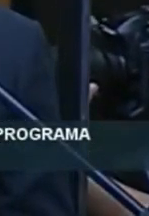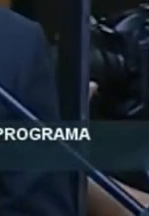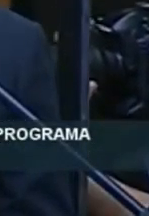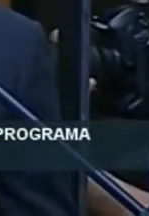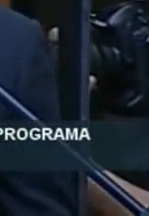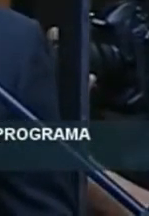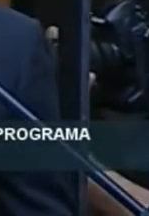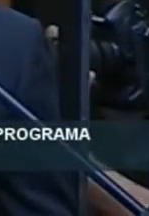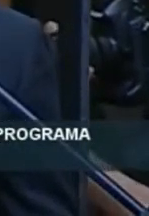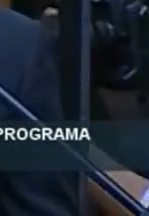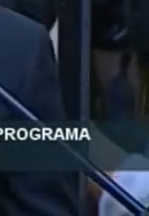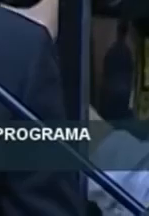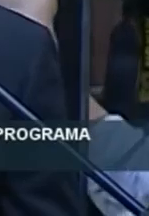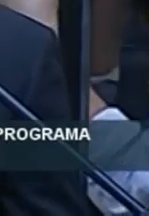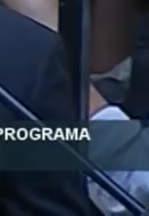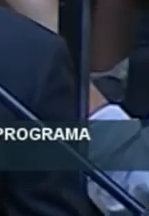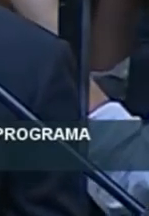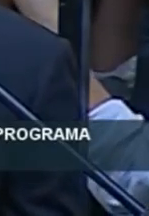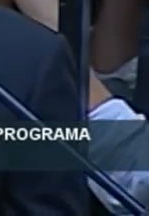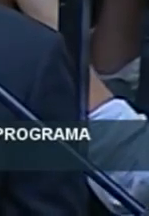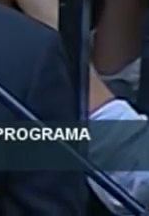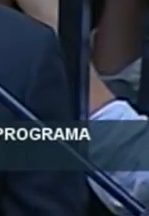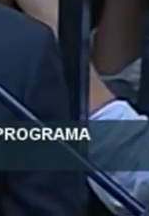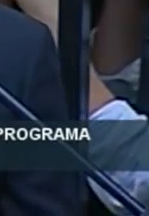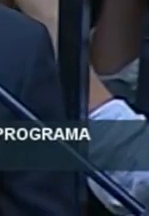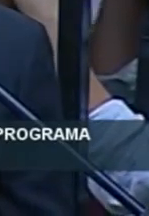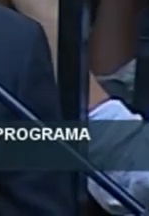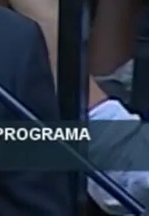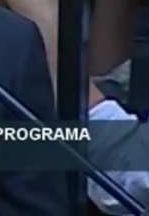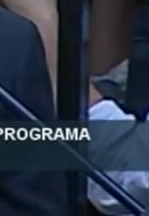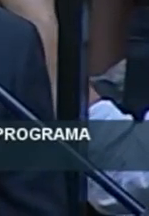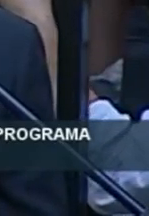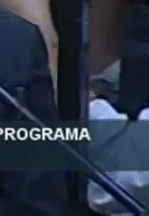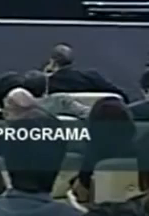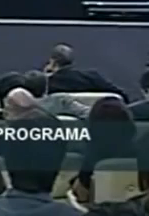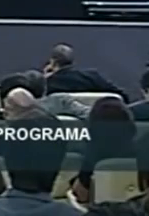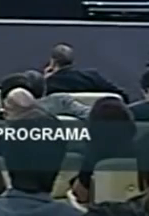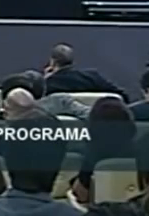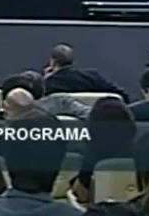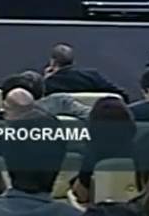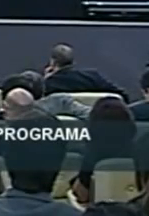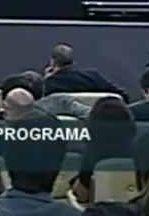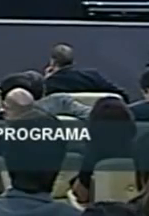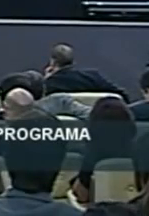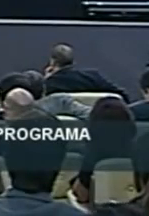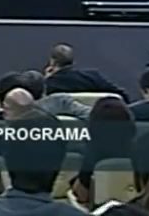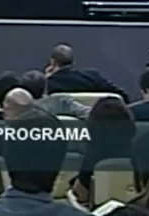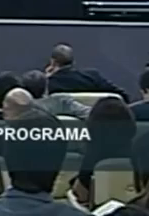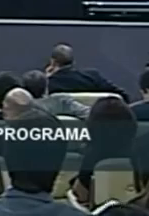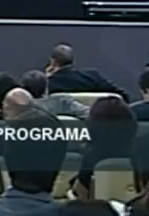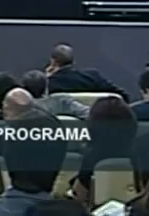2, 2011-2014, pela ministra do Planejamento, Orçamento e Gestão, Miriam Belchior.